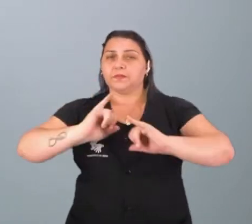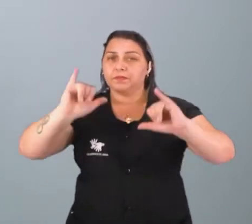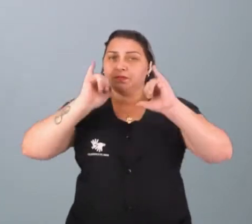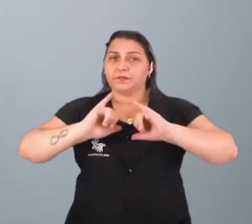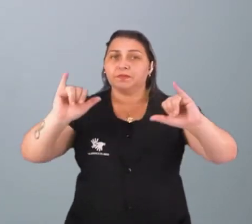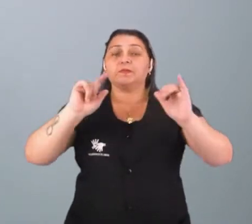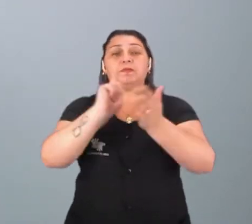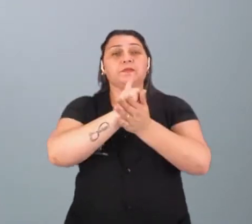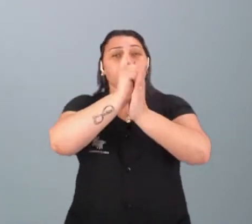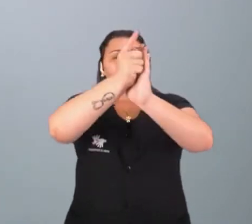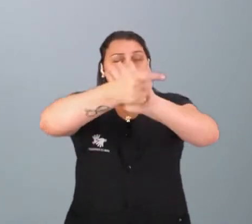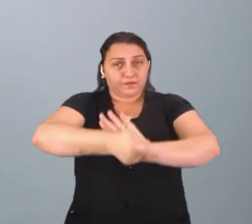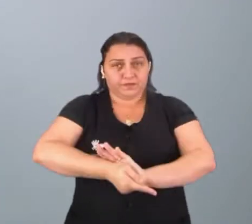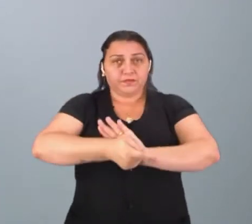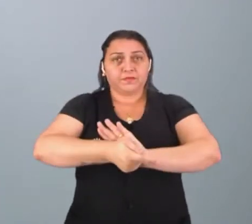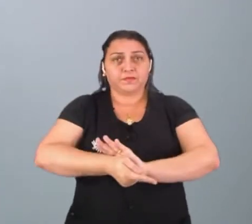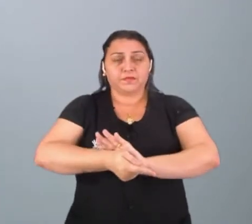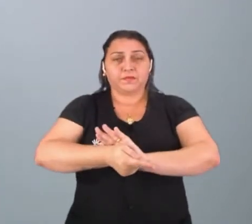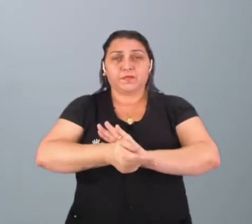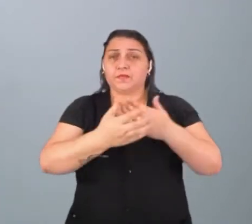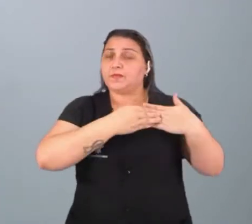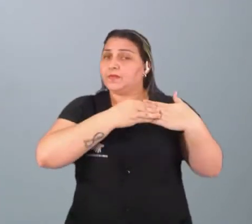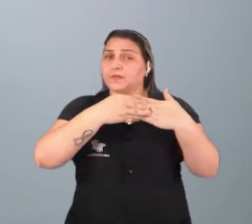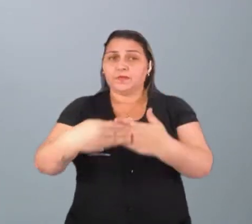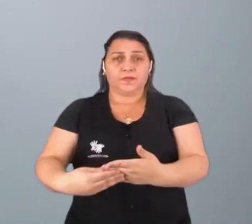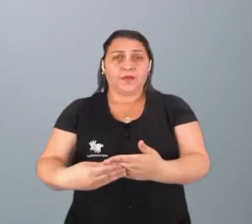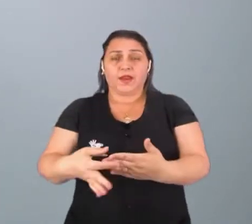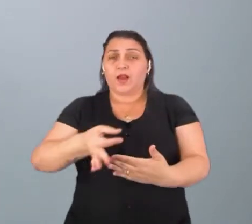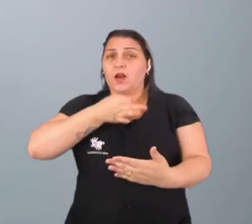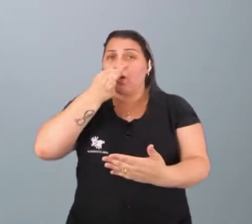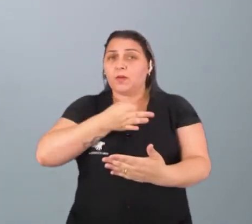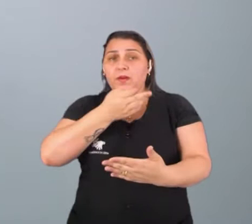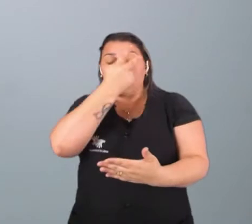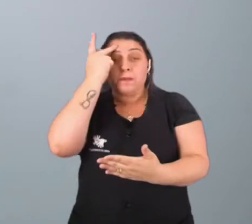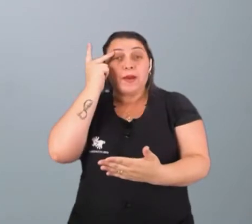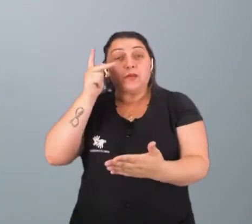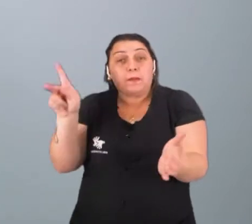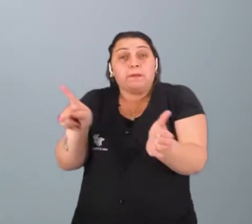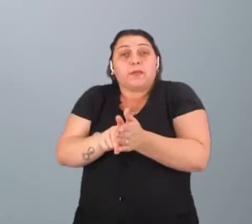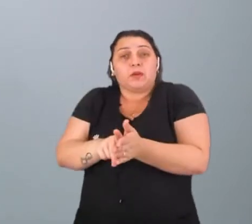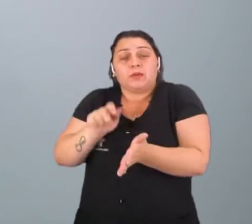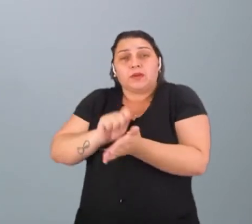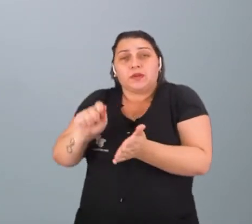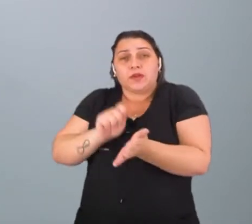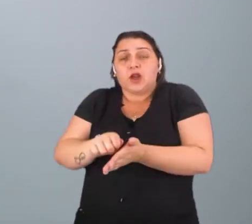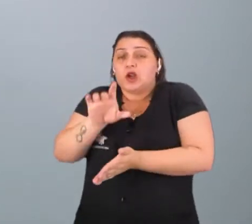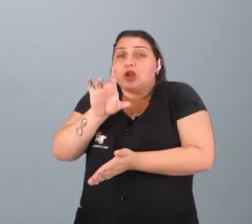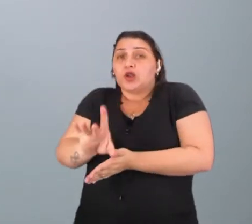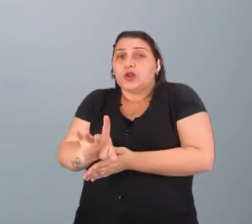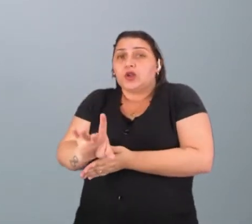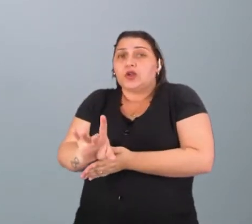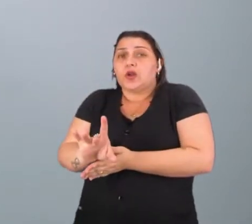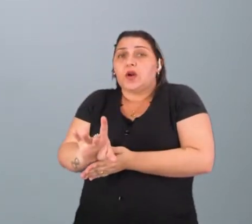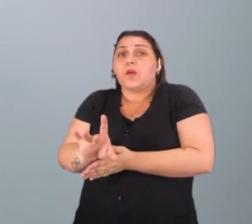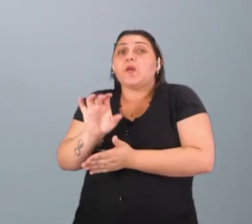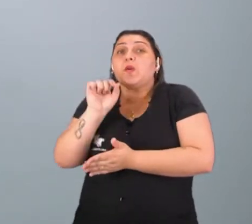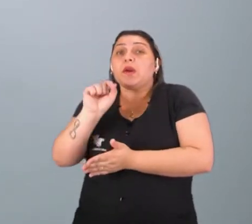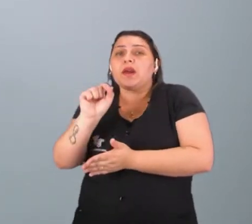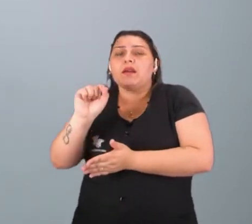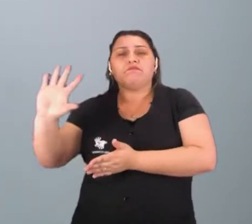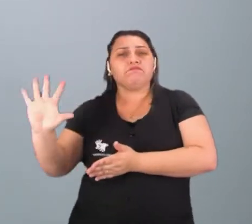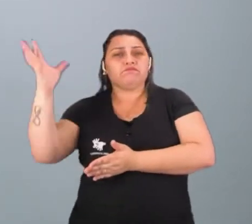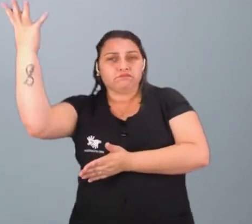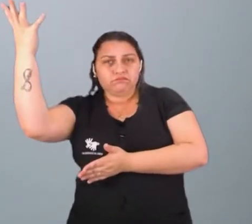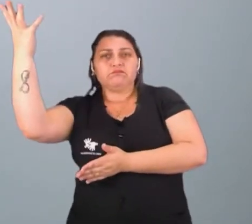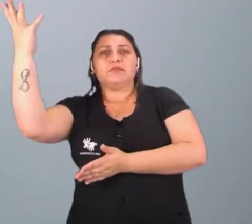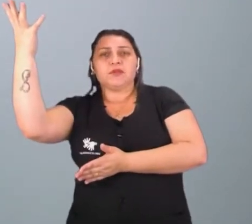ela é um gênero e aqui não traz em a opinião de quem tá escrevendo Ela traz apenas o fato O que aconteceu